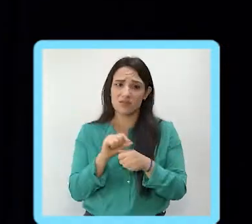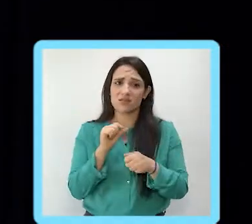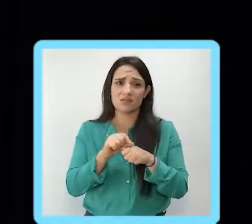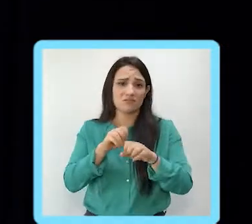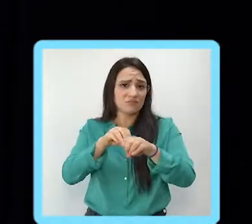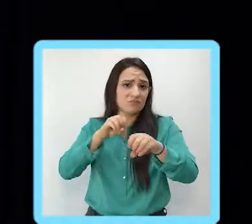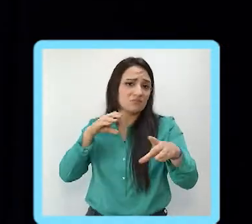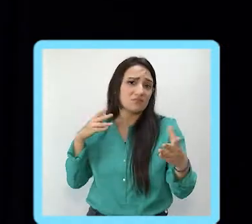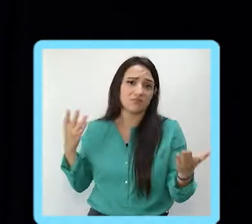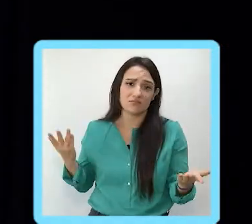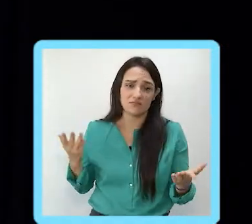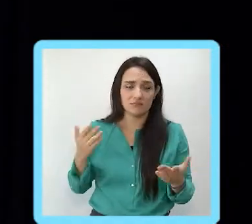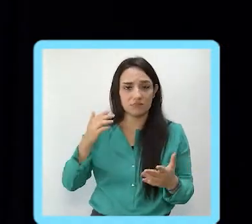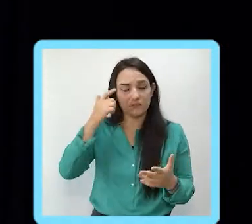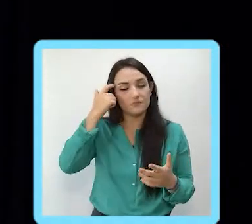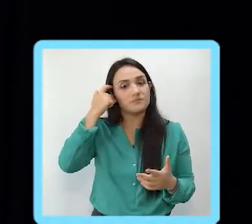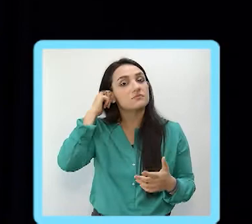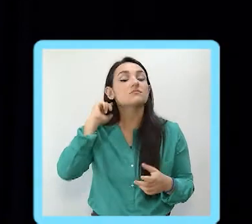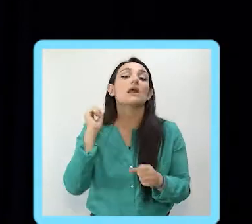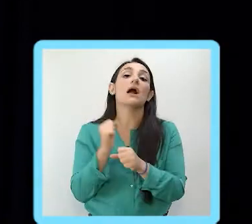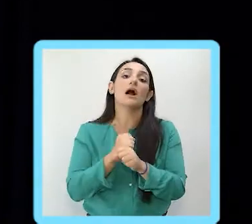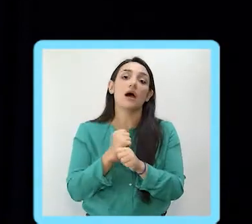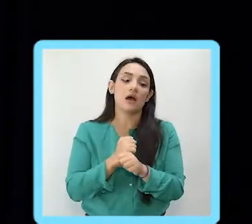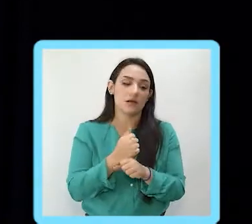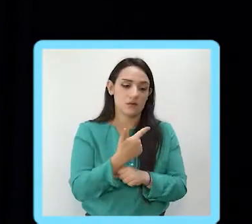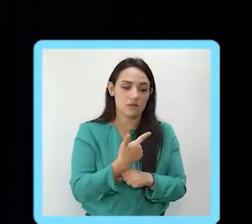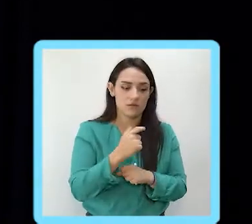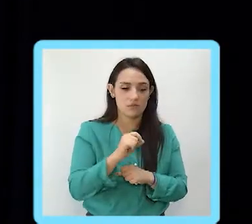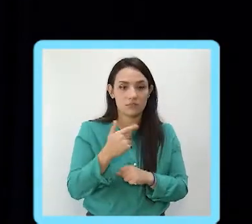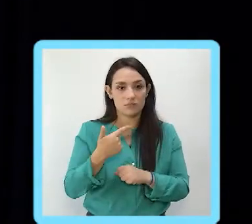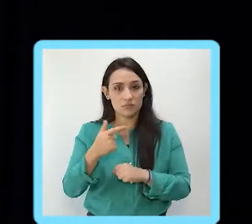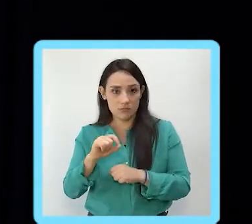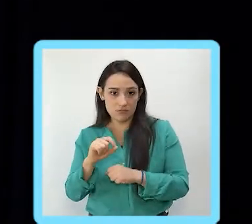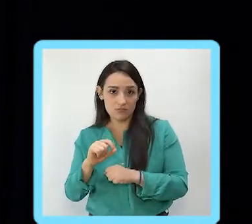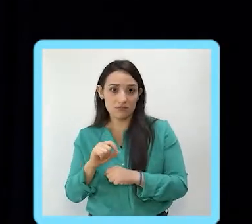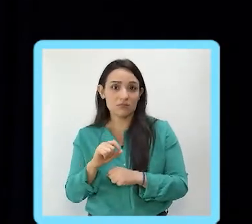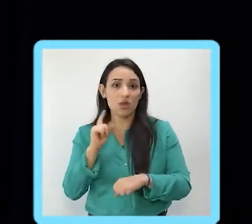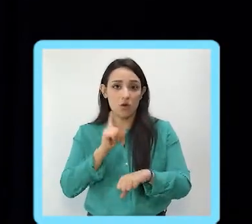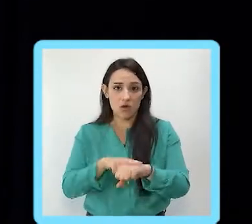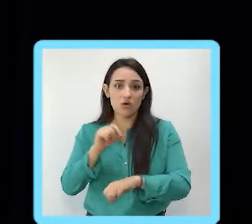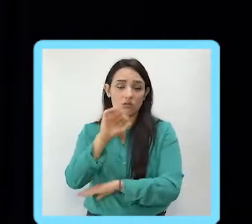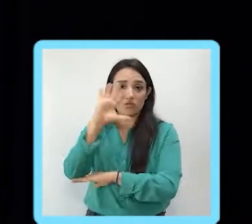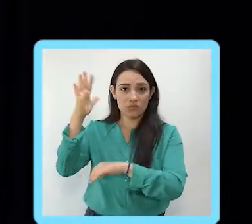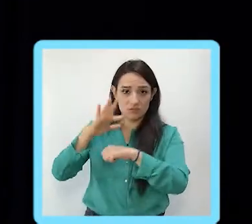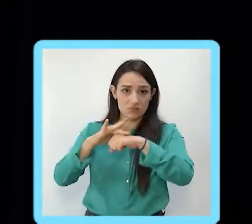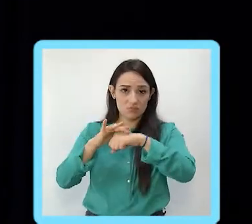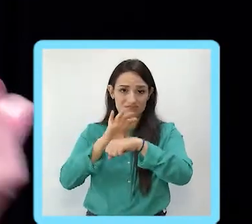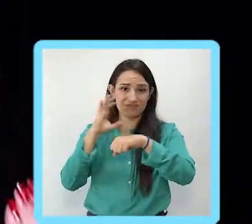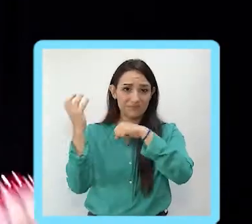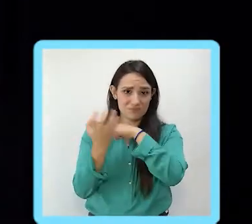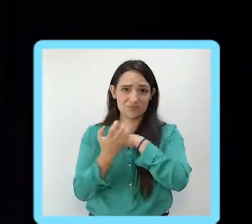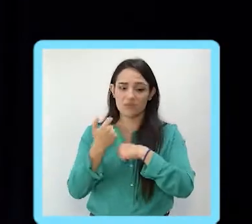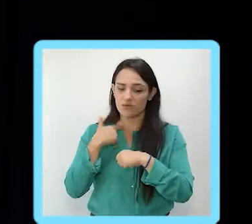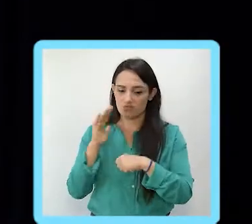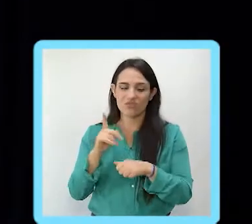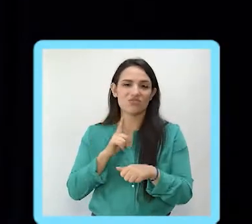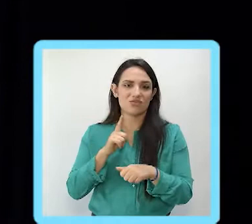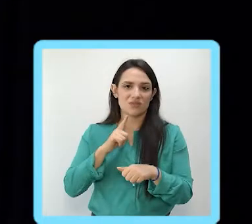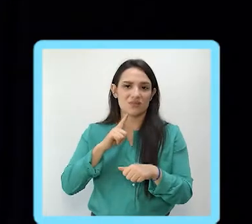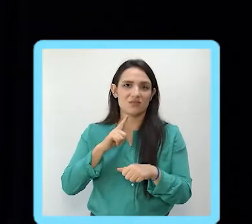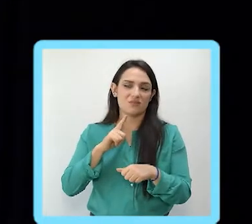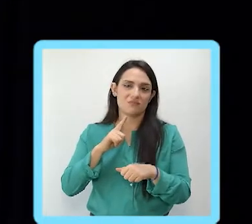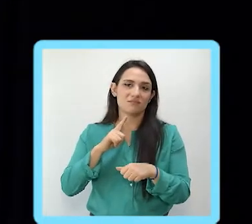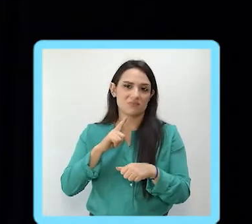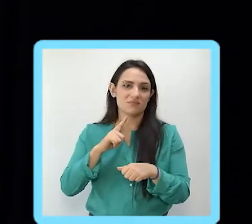digital, à distância. Né? Então, em 2020, quando veio a pandemia, eu já tinha procuradores trabalhando à